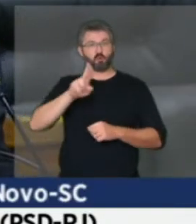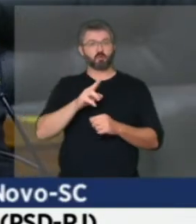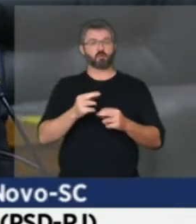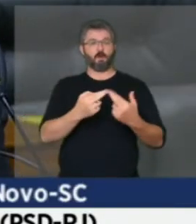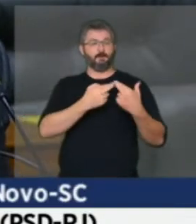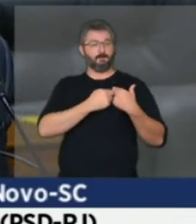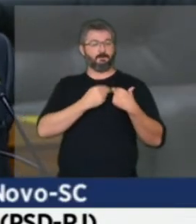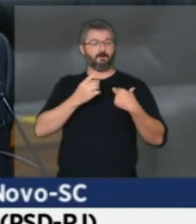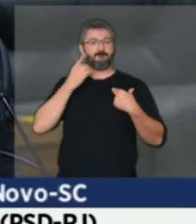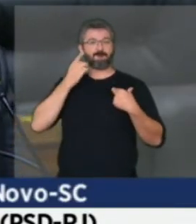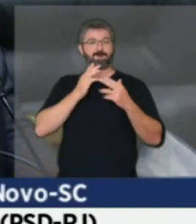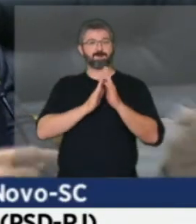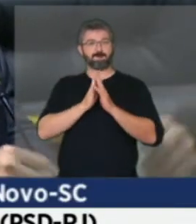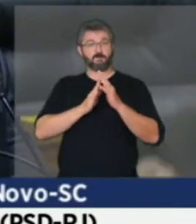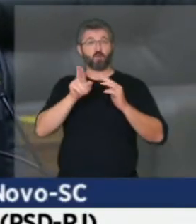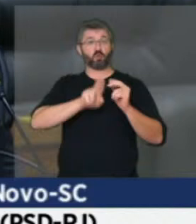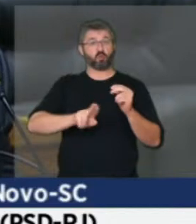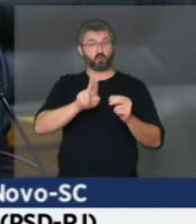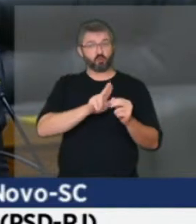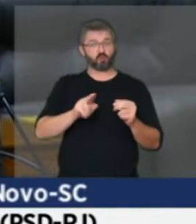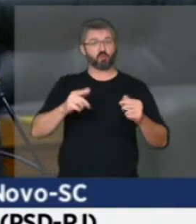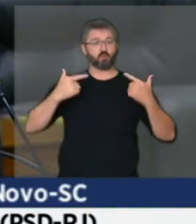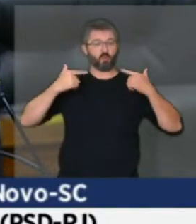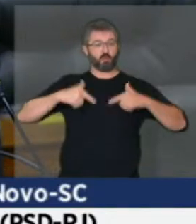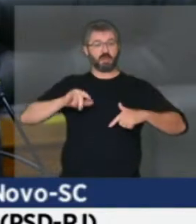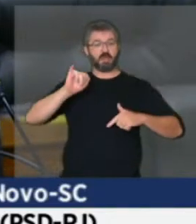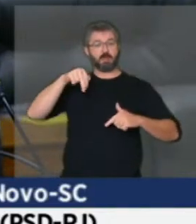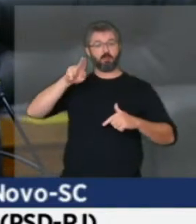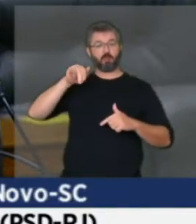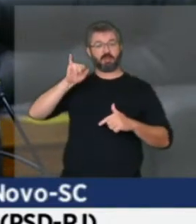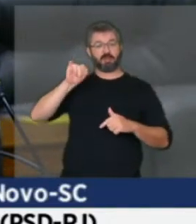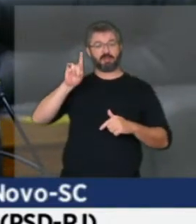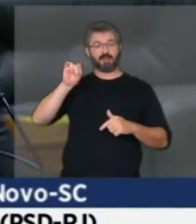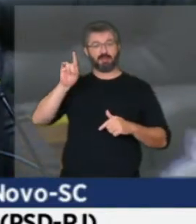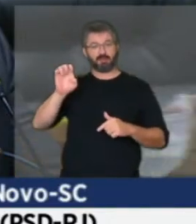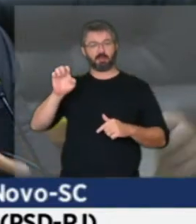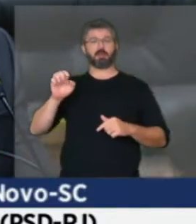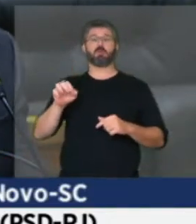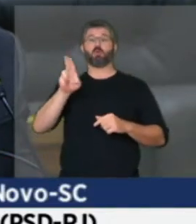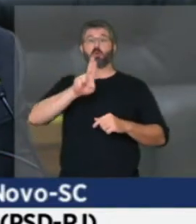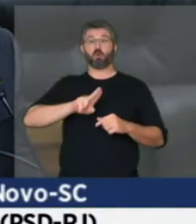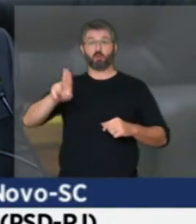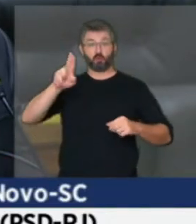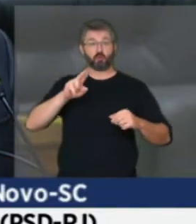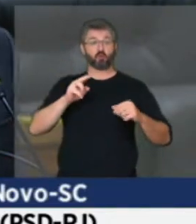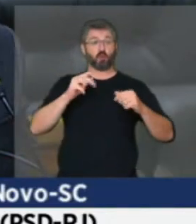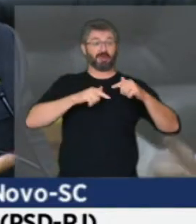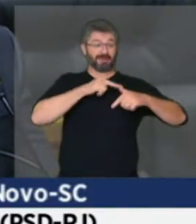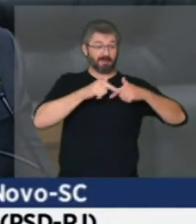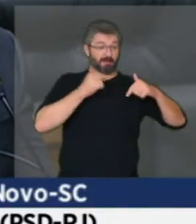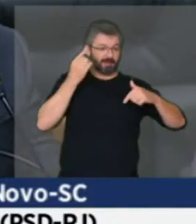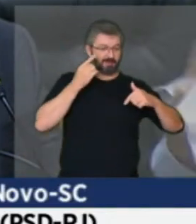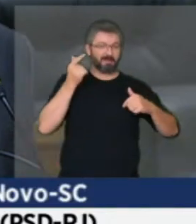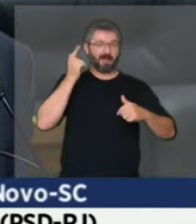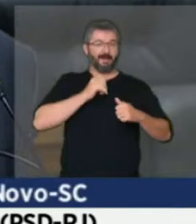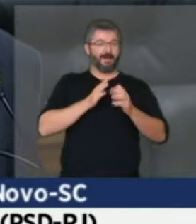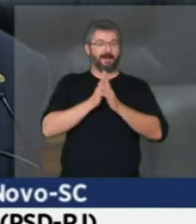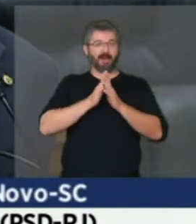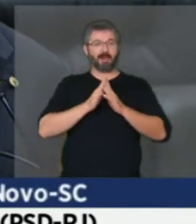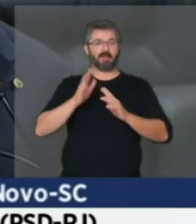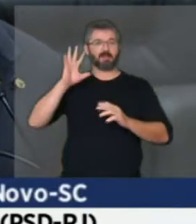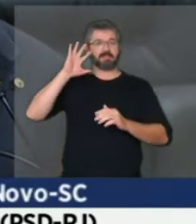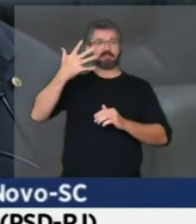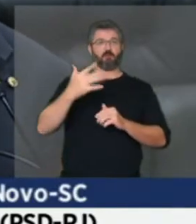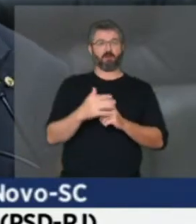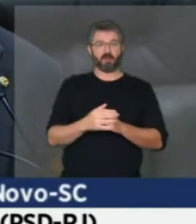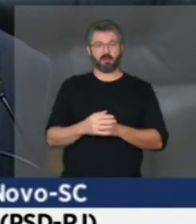mandato, utilizou a sua imunidade, utilizou do cargo para tentar se safar. E, aliás, relembro